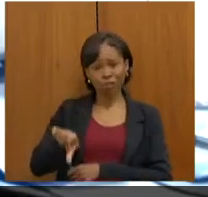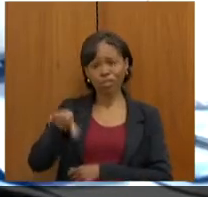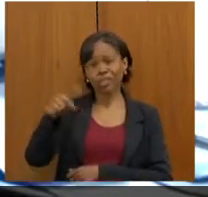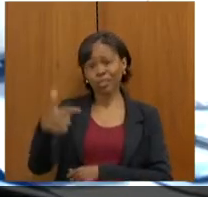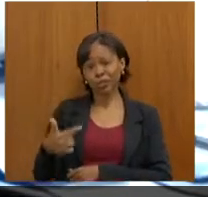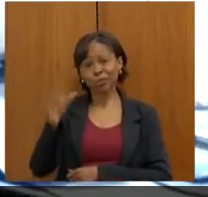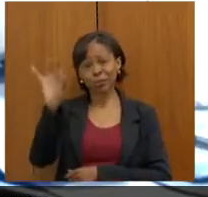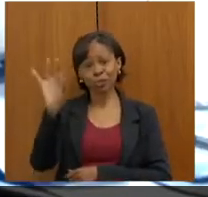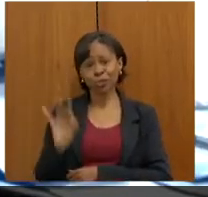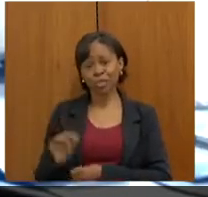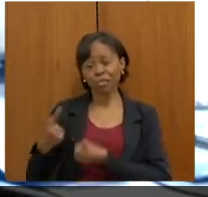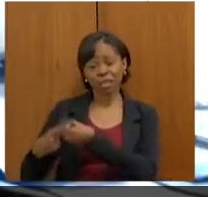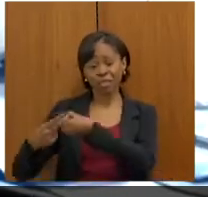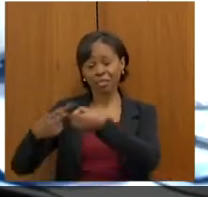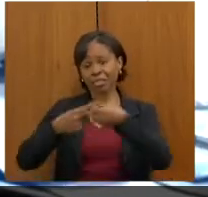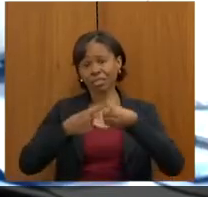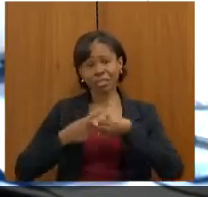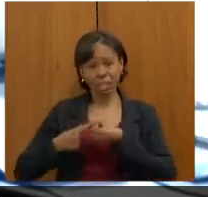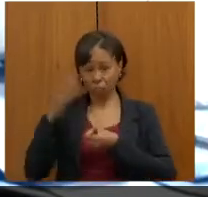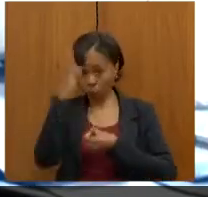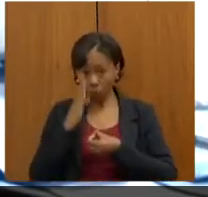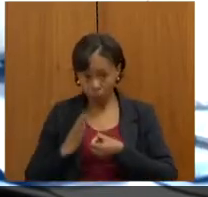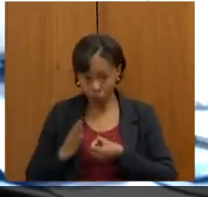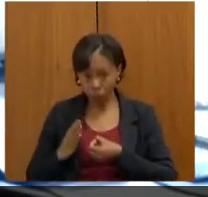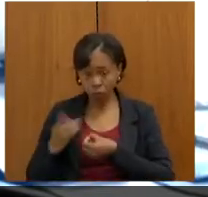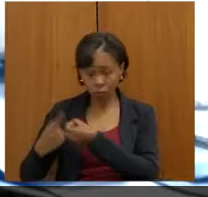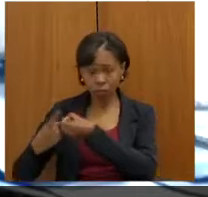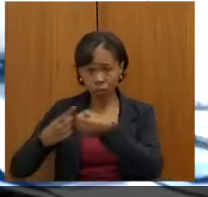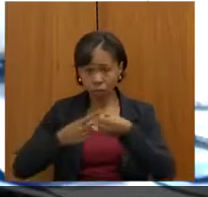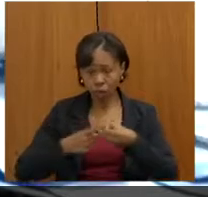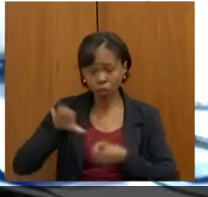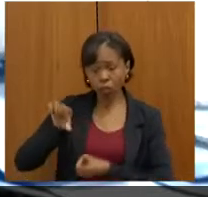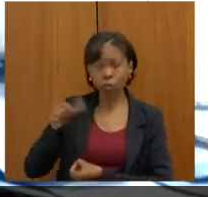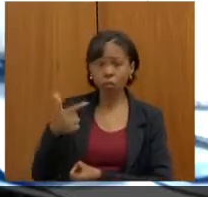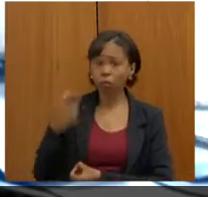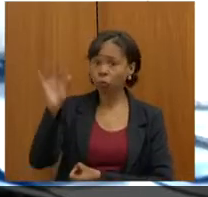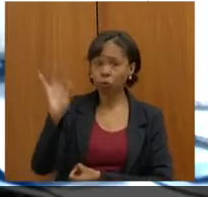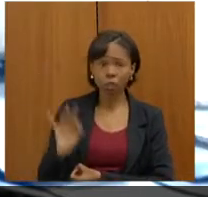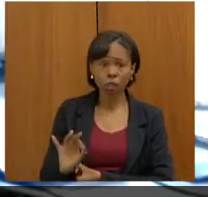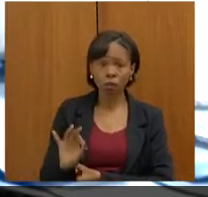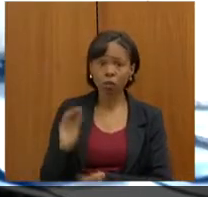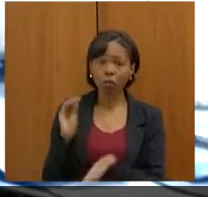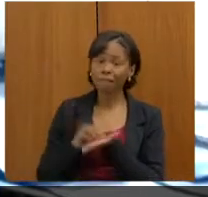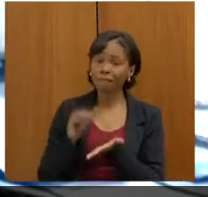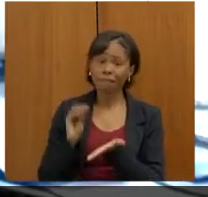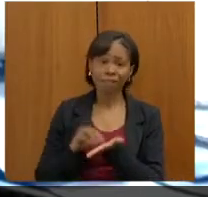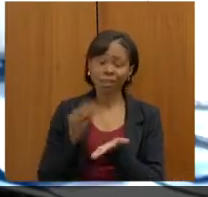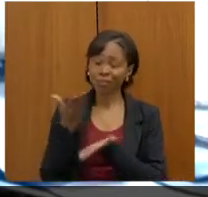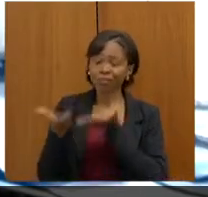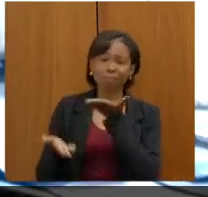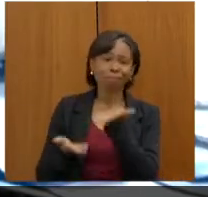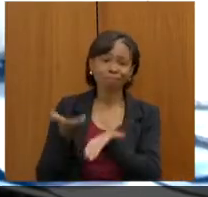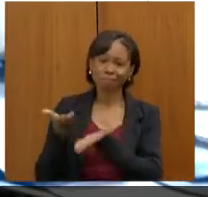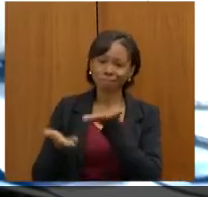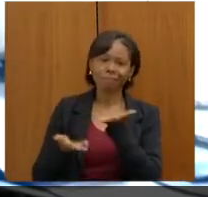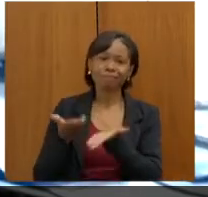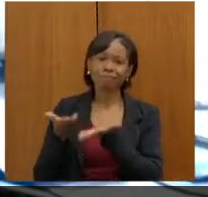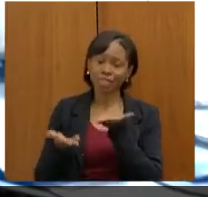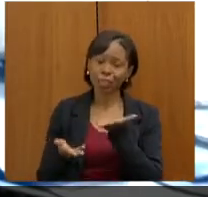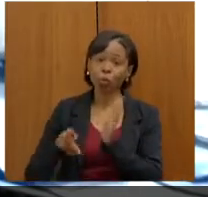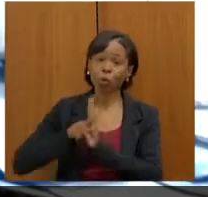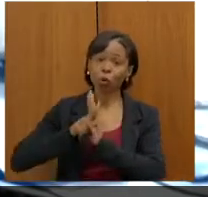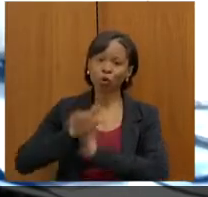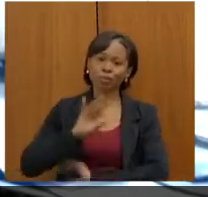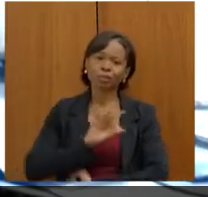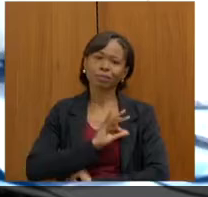Setembro das cidades brasileiras têm uma das pessoas vivem e não plantão um serviço na polícia